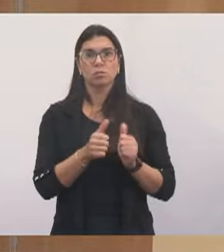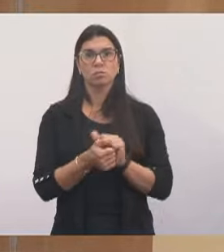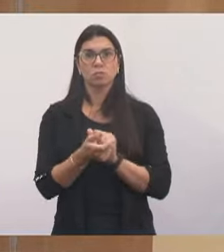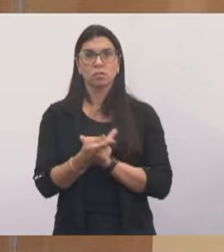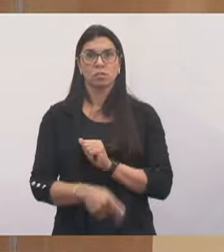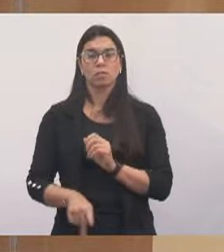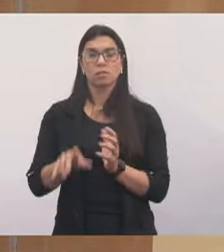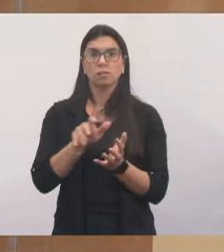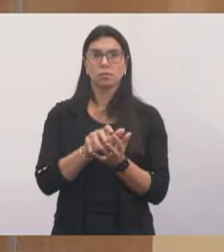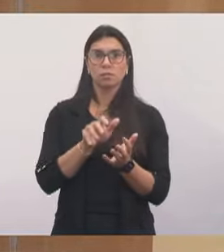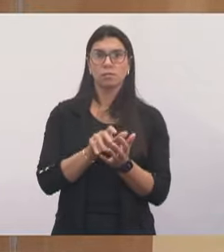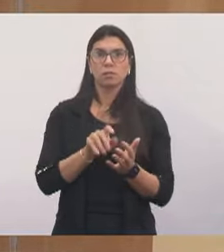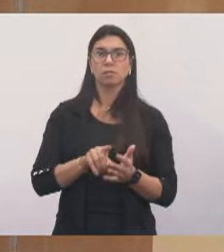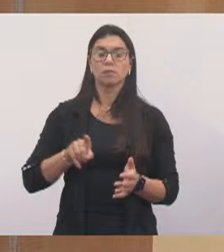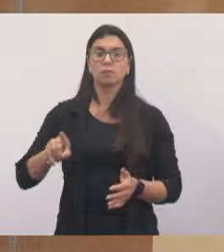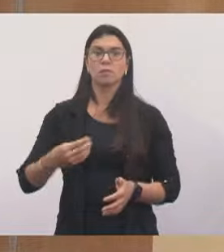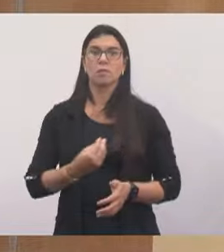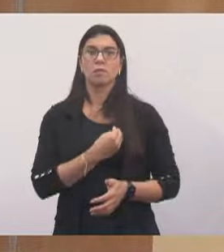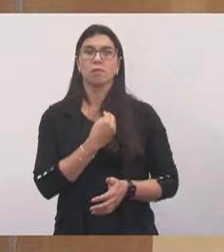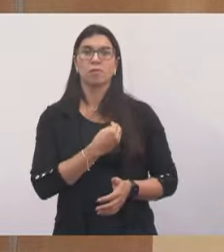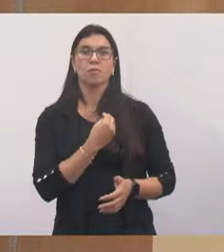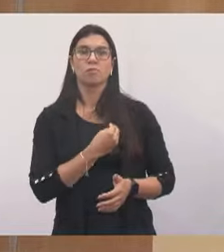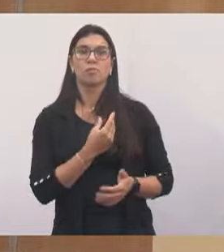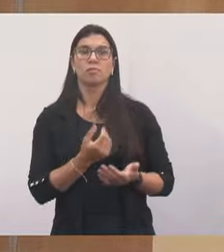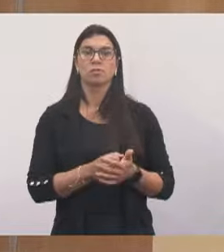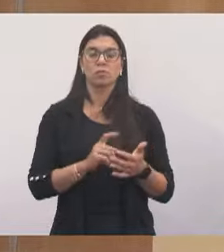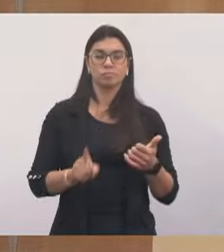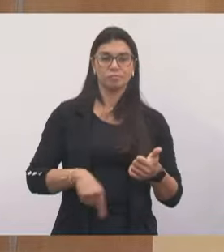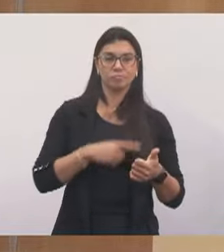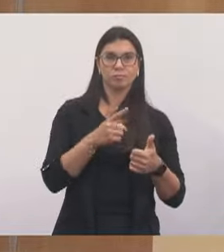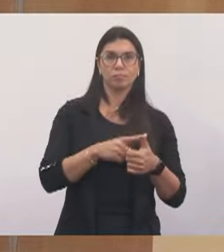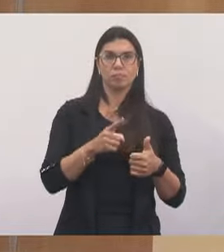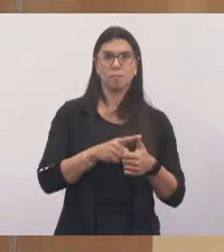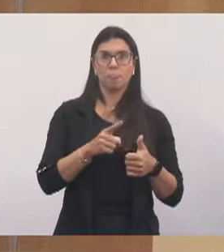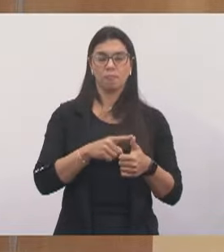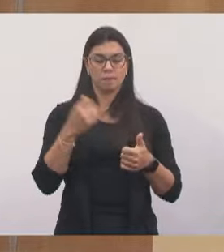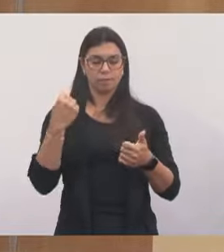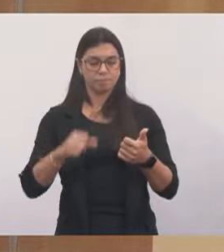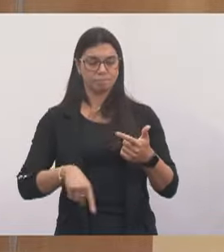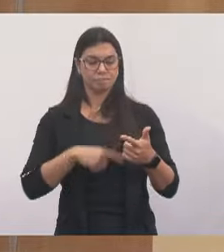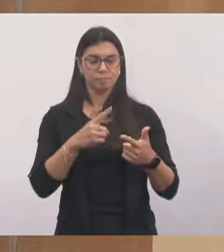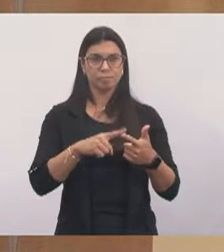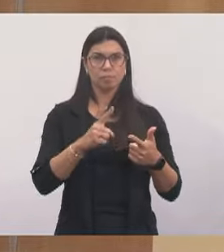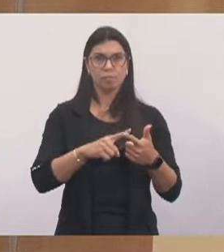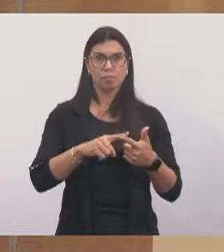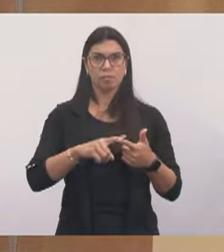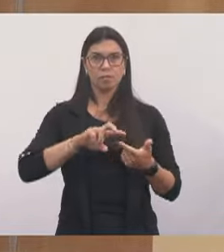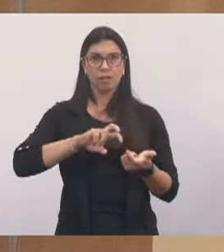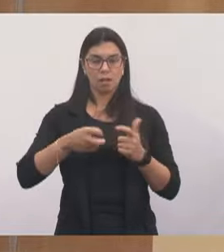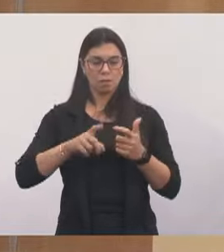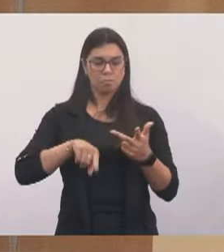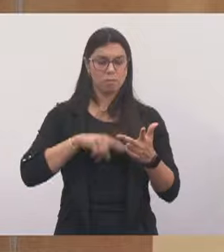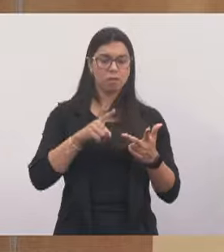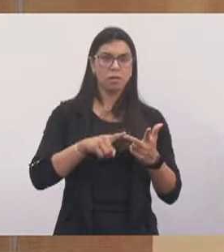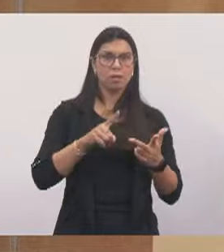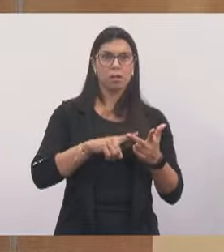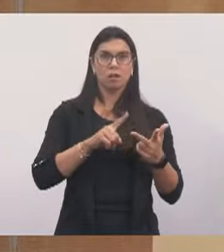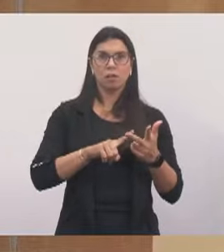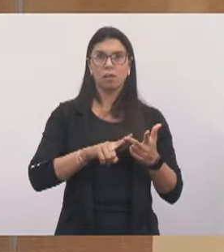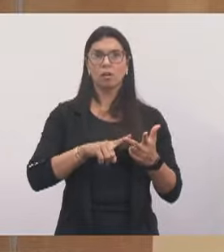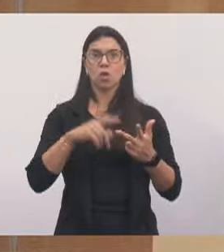deu vida para o atletismo, ele deu vida para a capoeira, ele deu vida para o rugby, ele deu vida para toda a